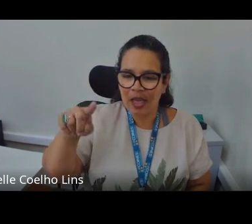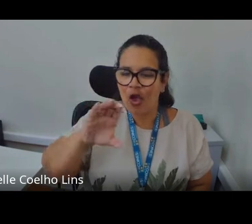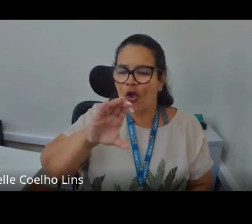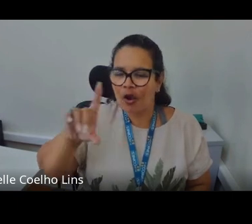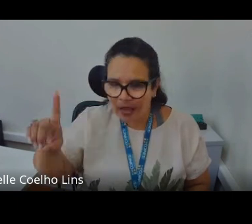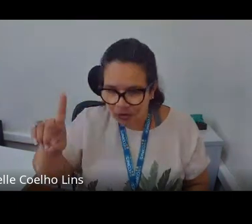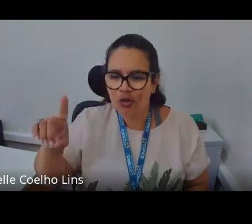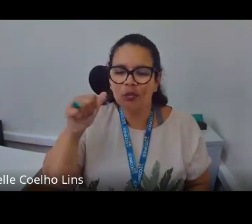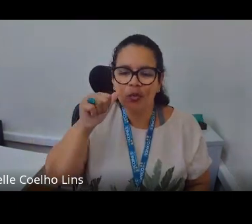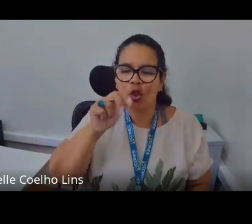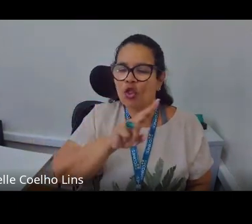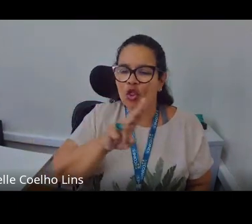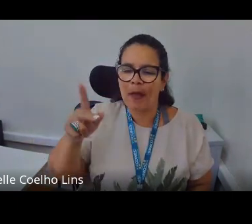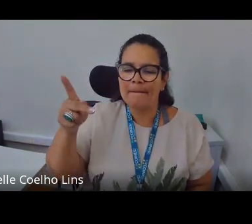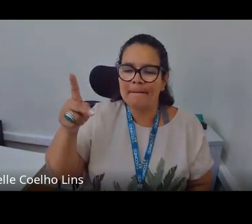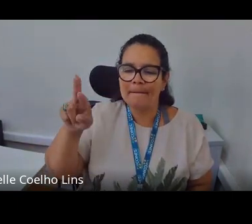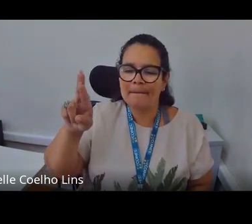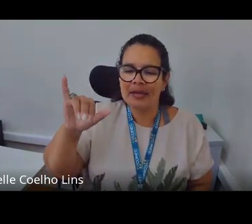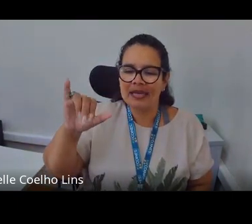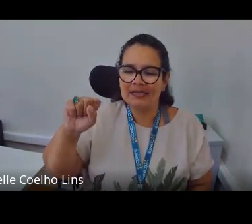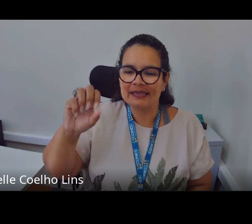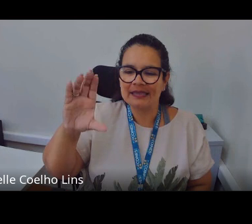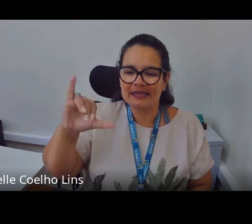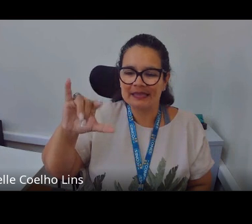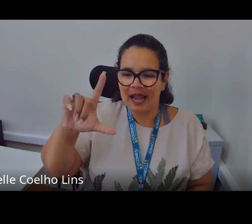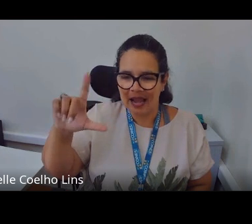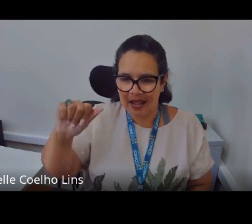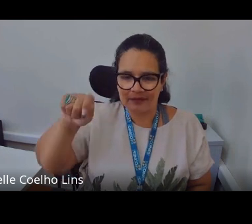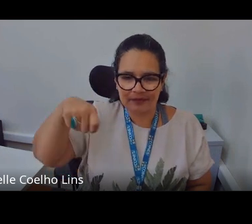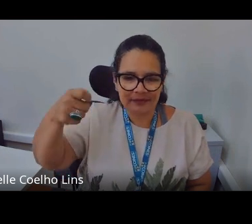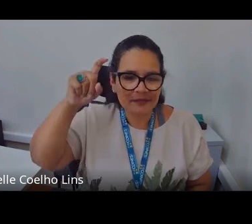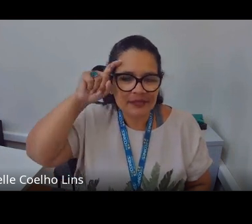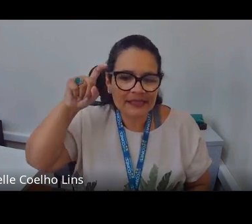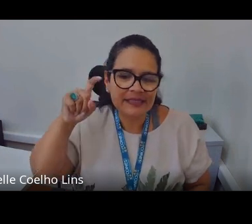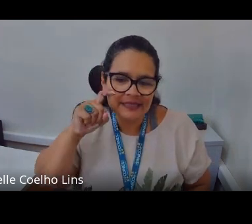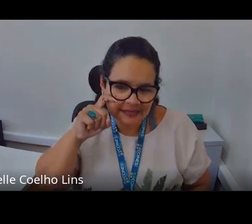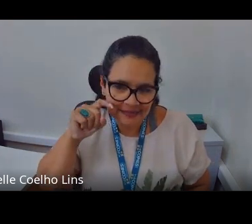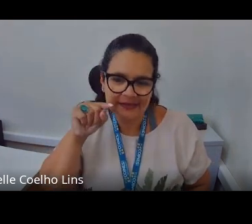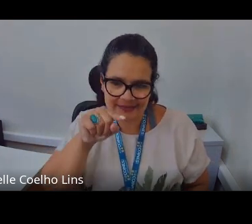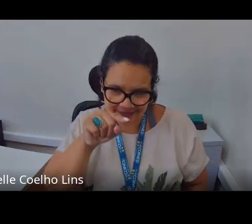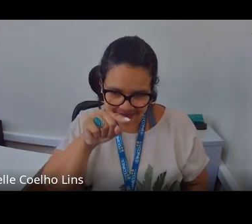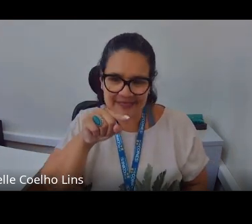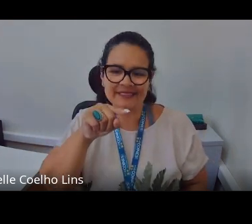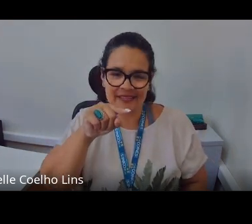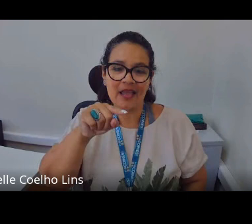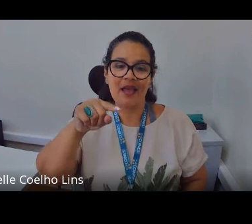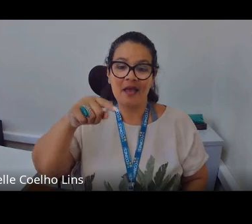Temos o COPET, onde a coordenadora é a Priscila, que o sinal é assim.